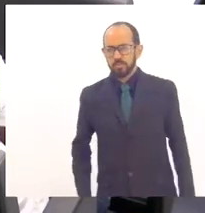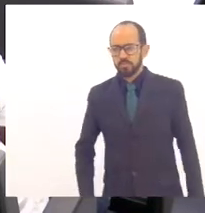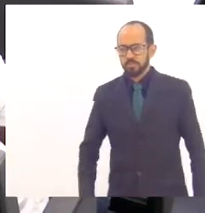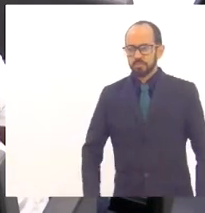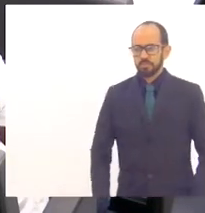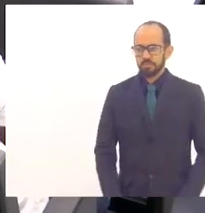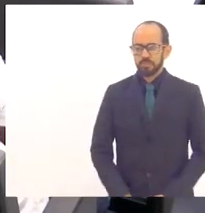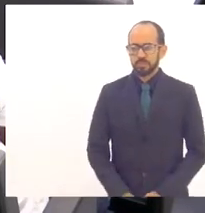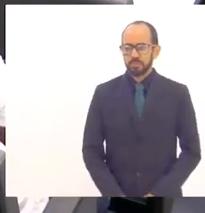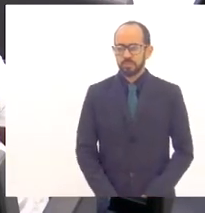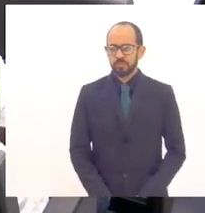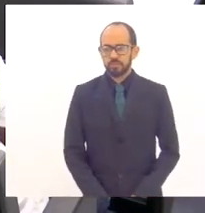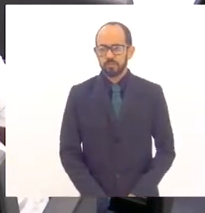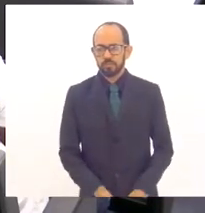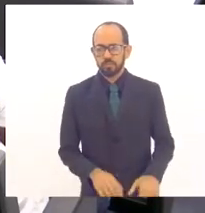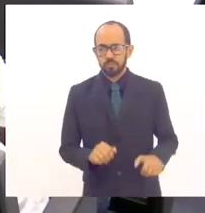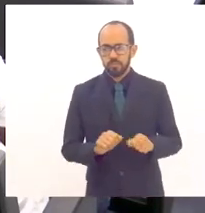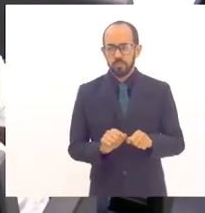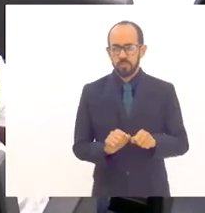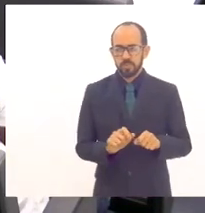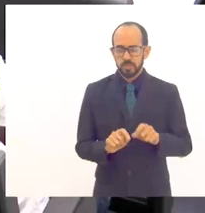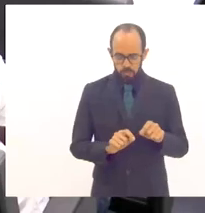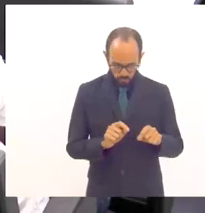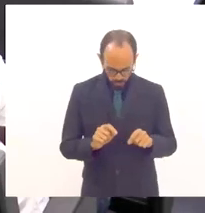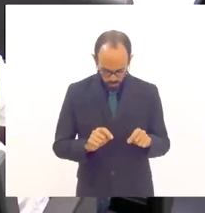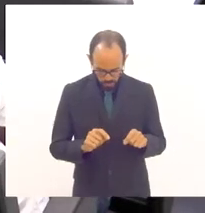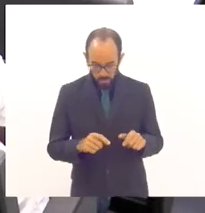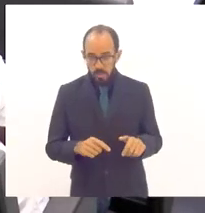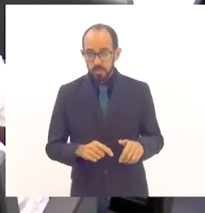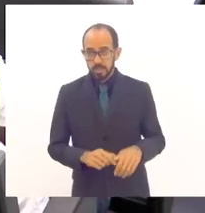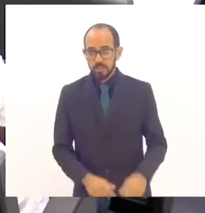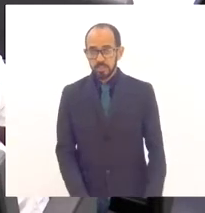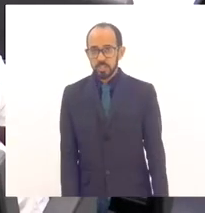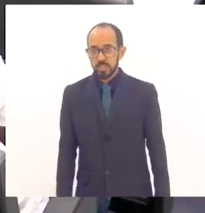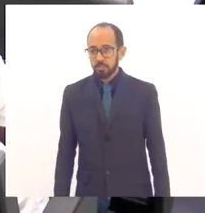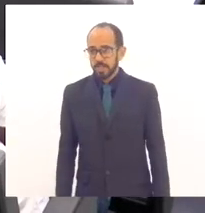Bom, vamos fazer o seguinte. Tá bom, mas eu vou fazer o seguinte.